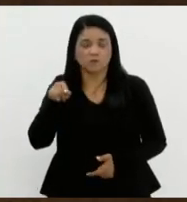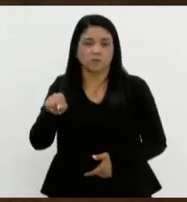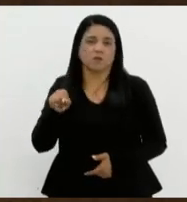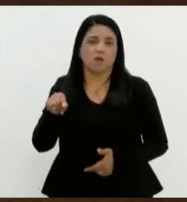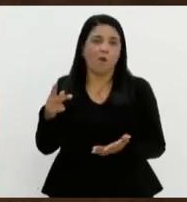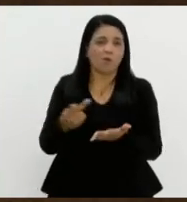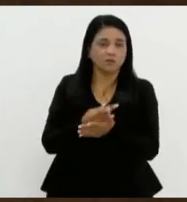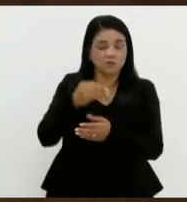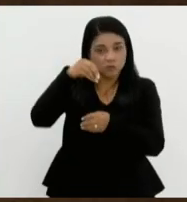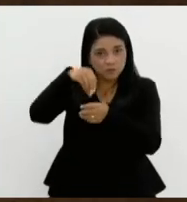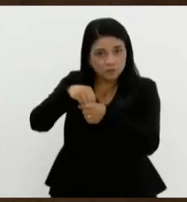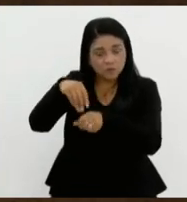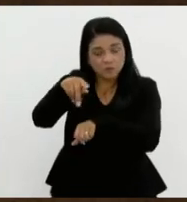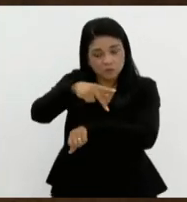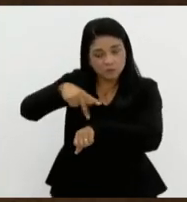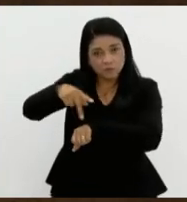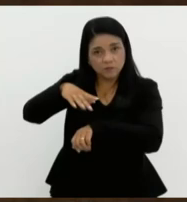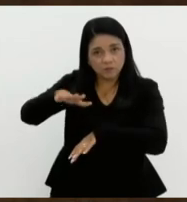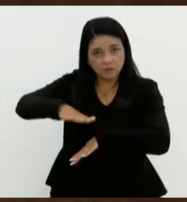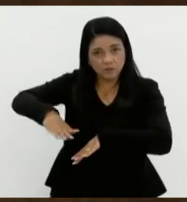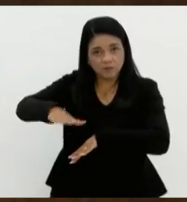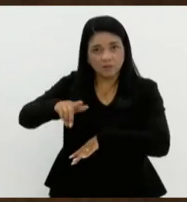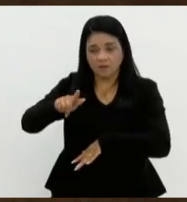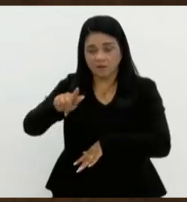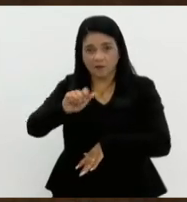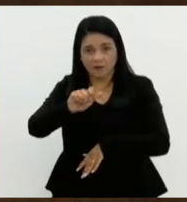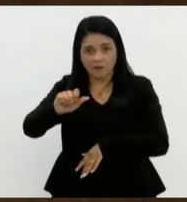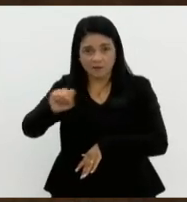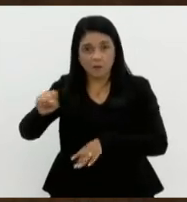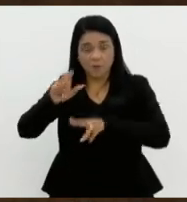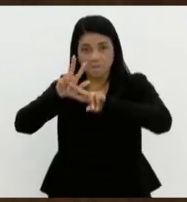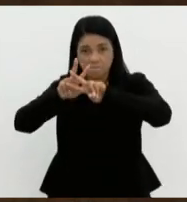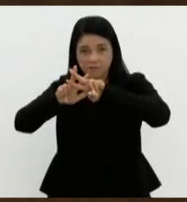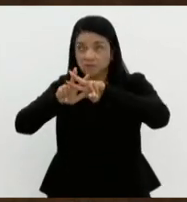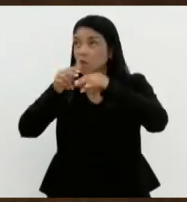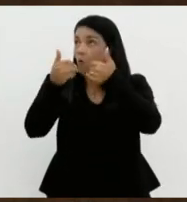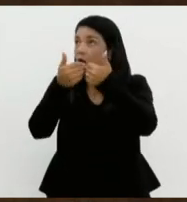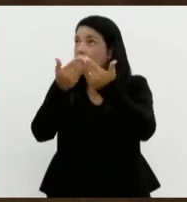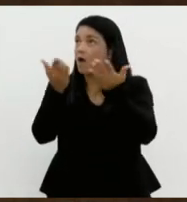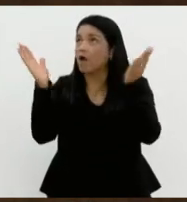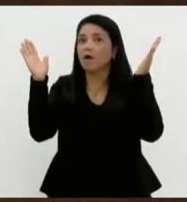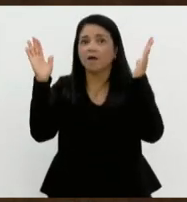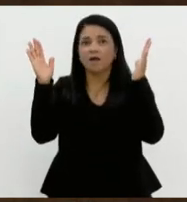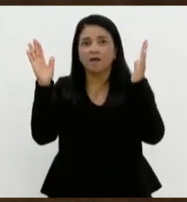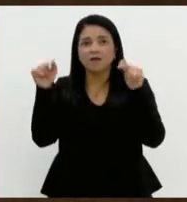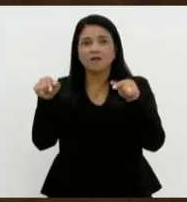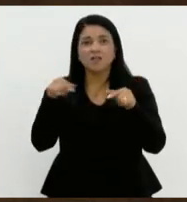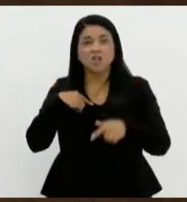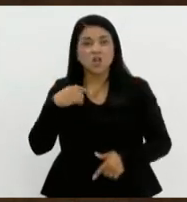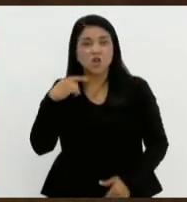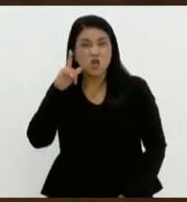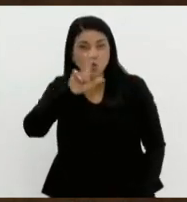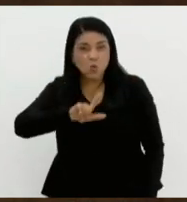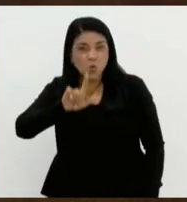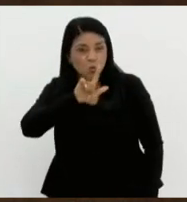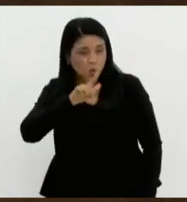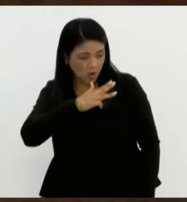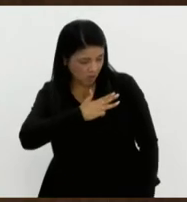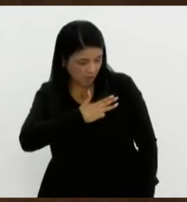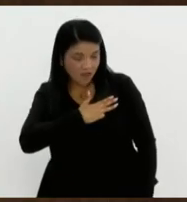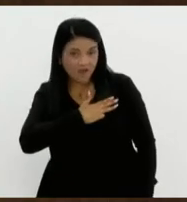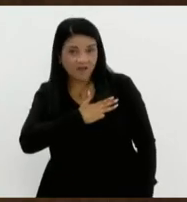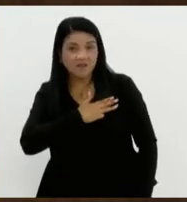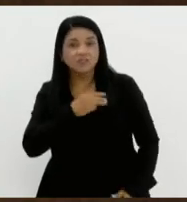exemplo, que Gaza é uma prisão a céu aberto, olha, o Lula devia estar pedindo para o Egito